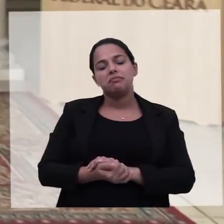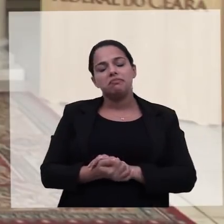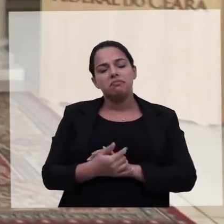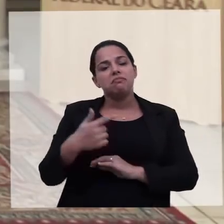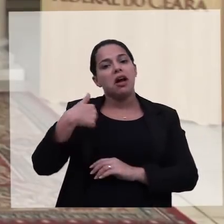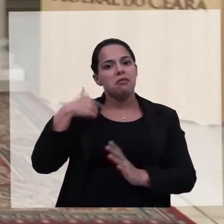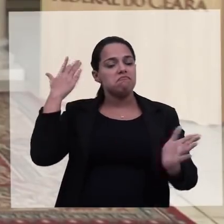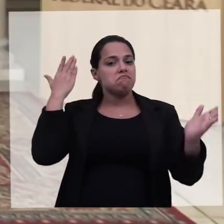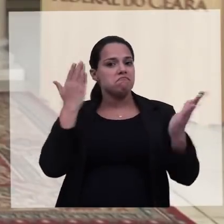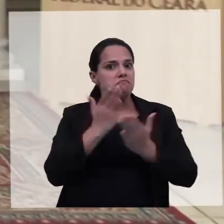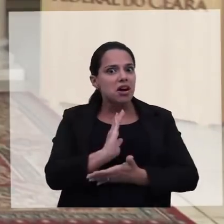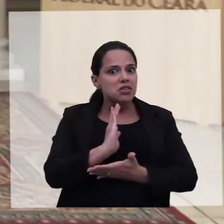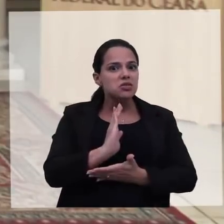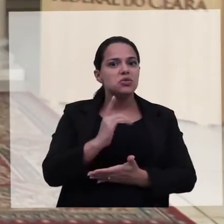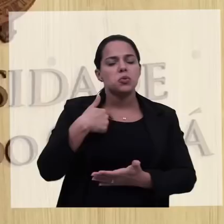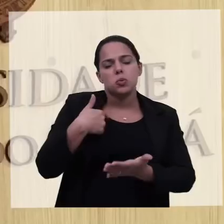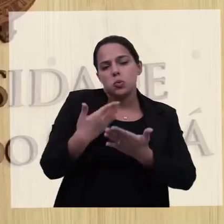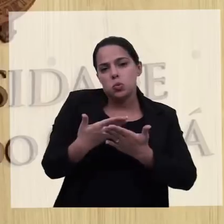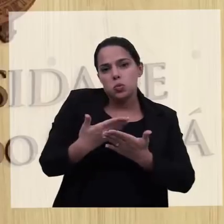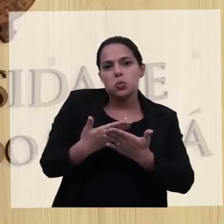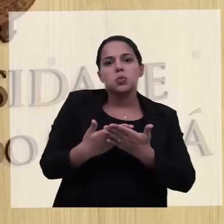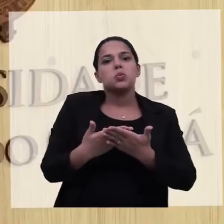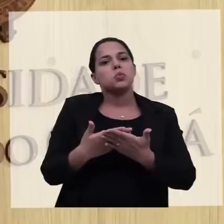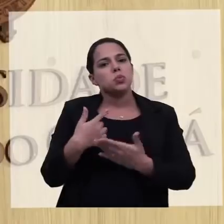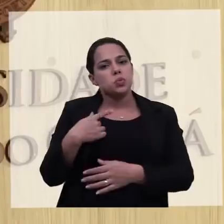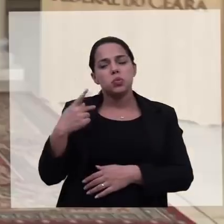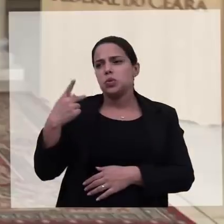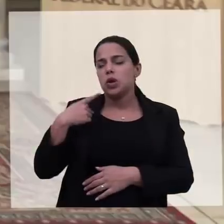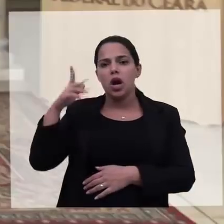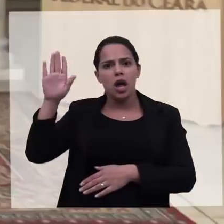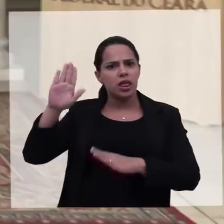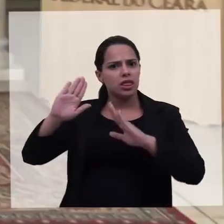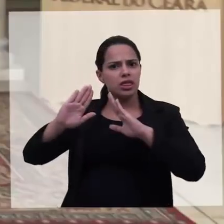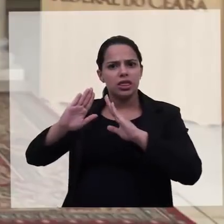Lavoisier. E passamos e deu. Estudou então só lá?